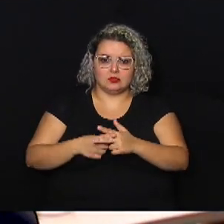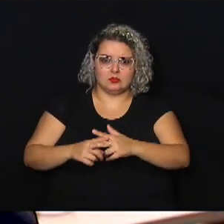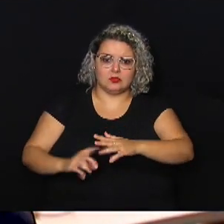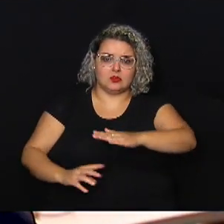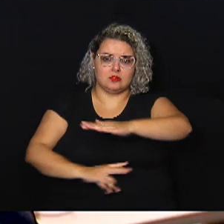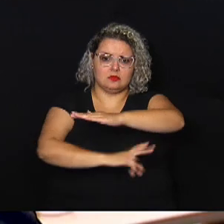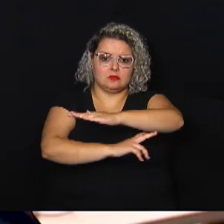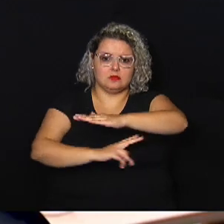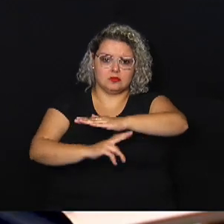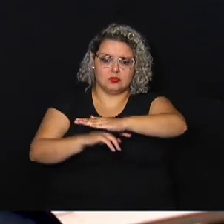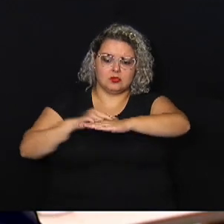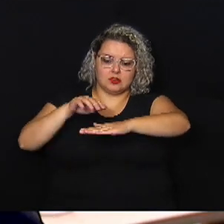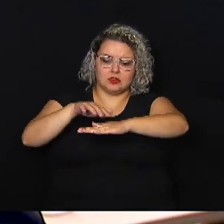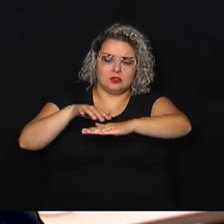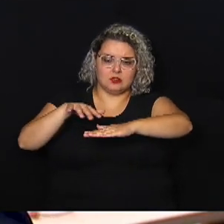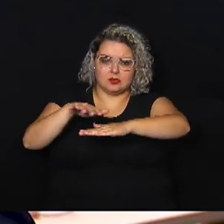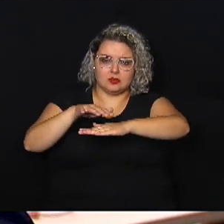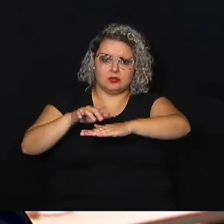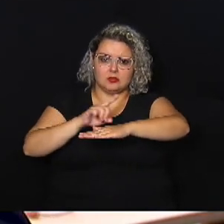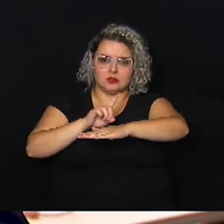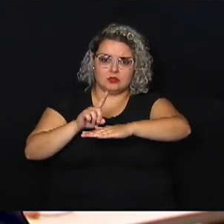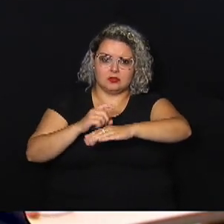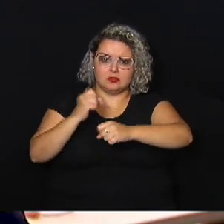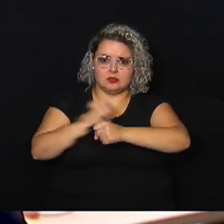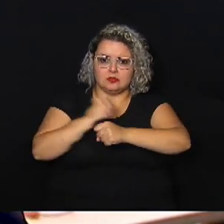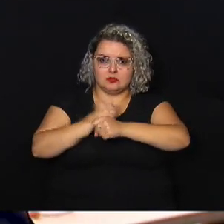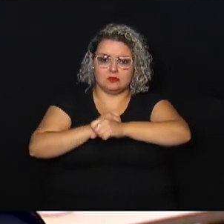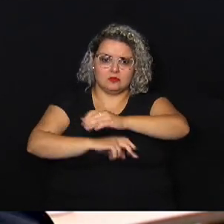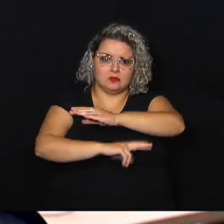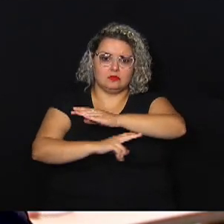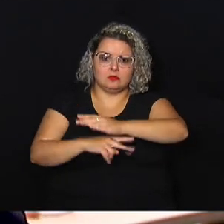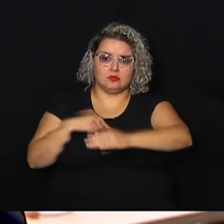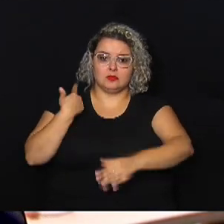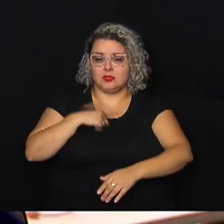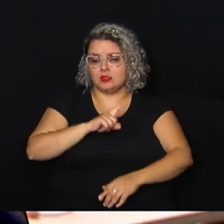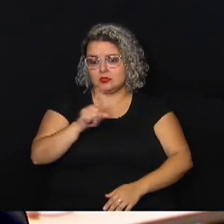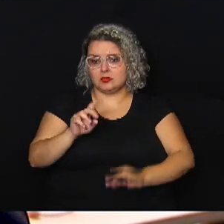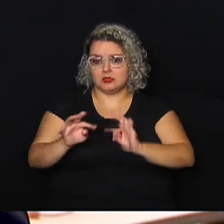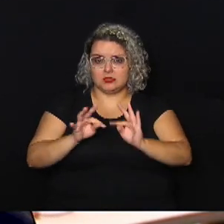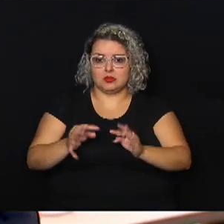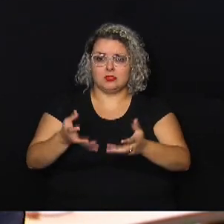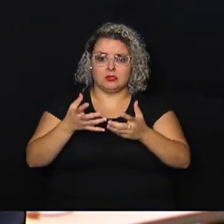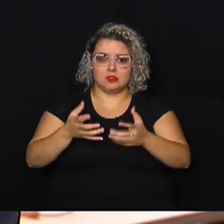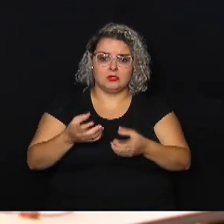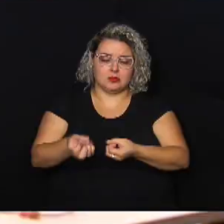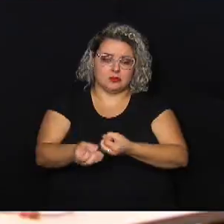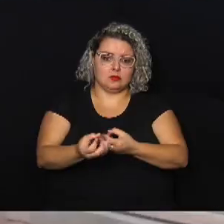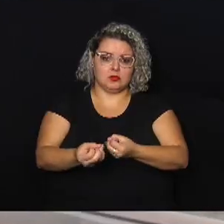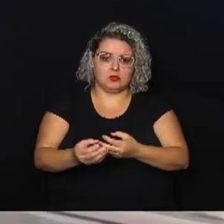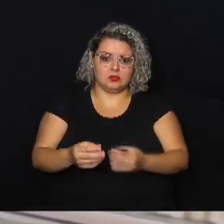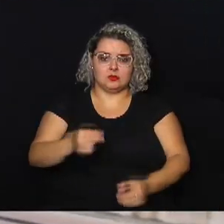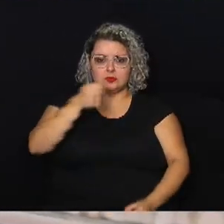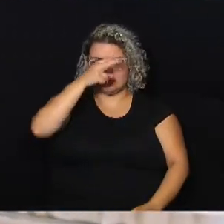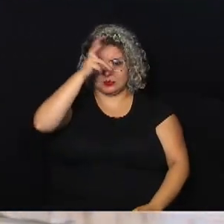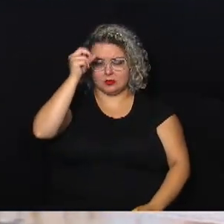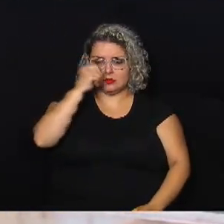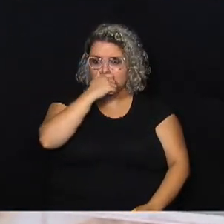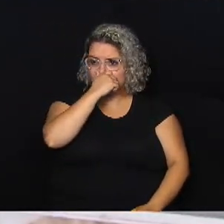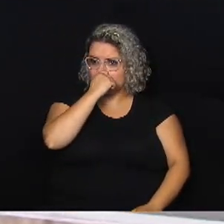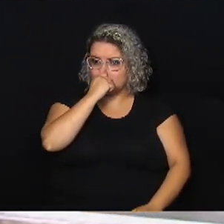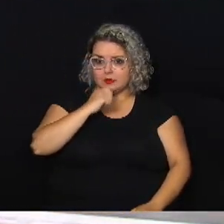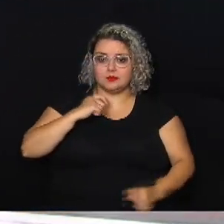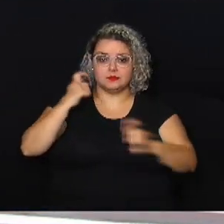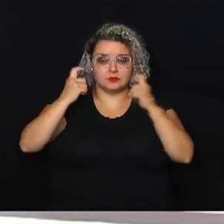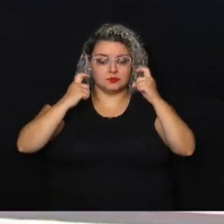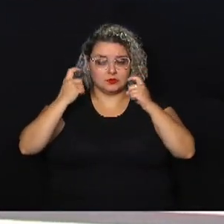ponte e não necessariamente a reconstrução. Embora a gente não seja técnico, a gente quer essa informação do prefeito. Ele se mostrou